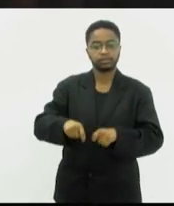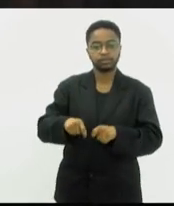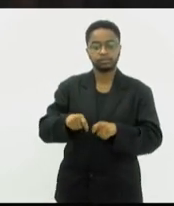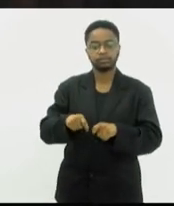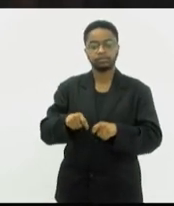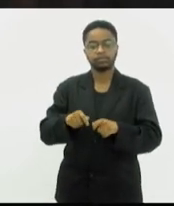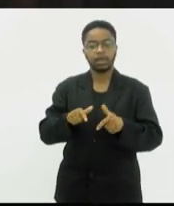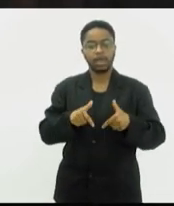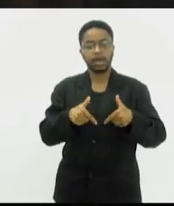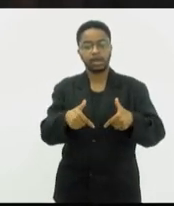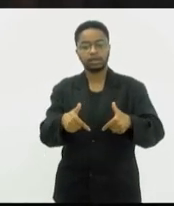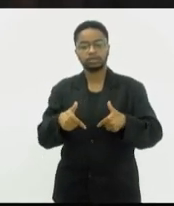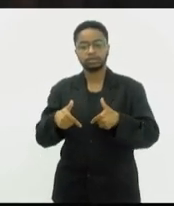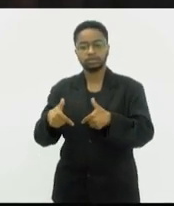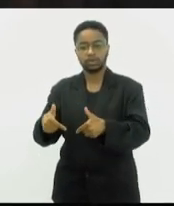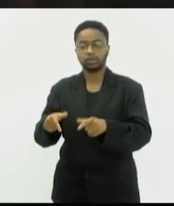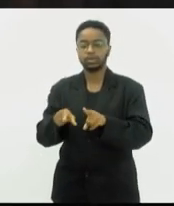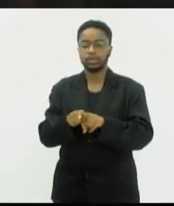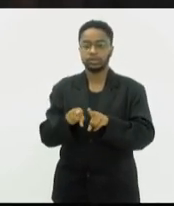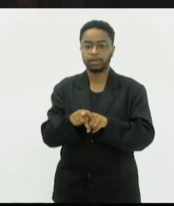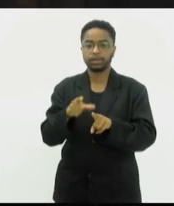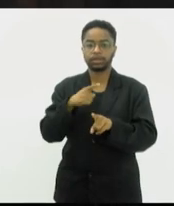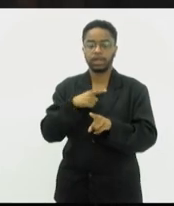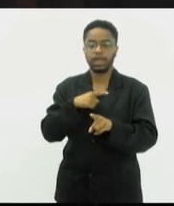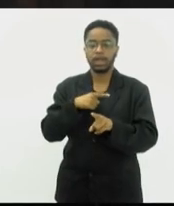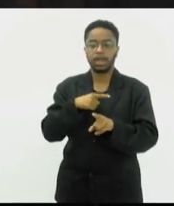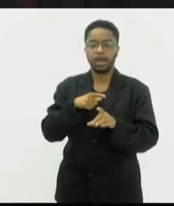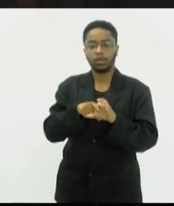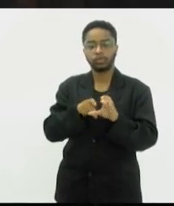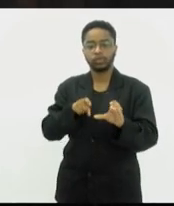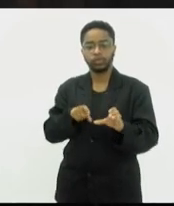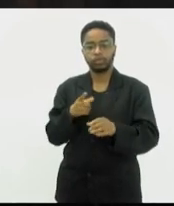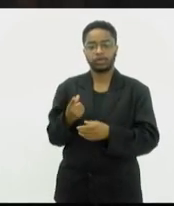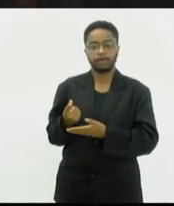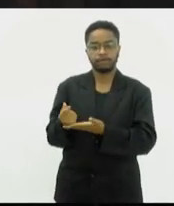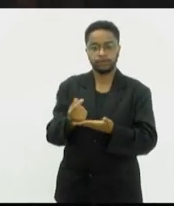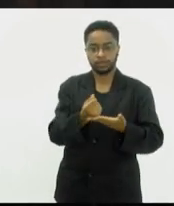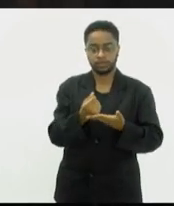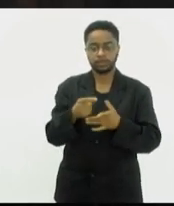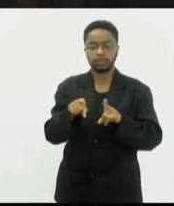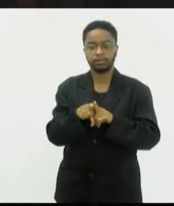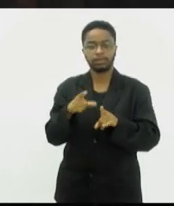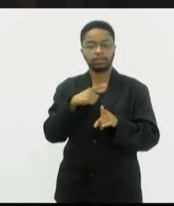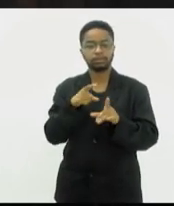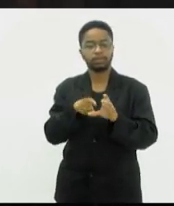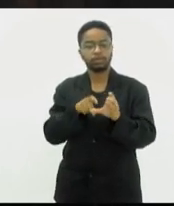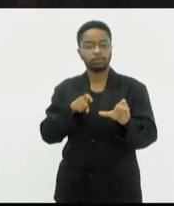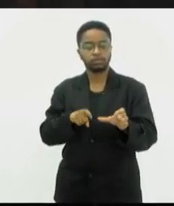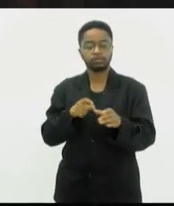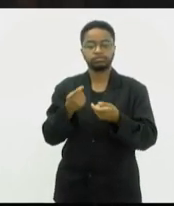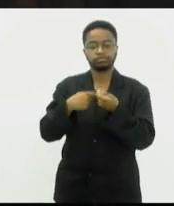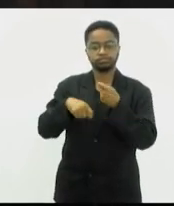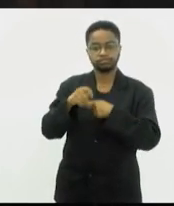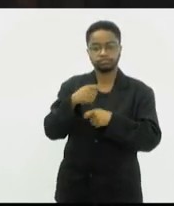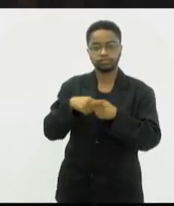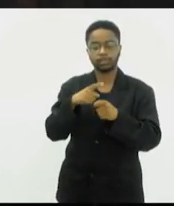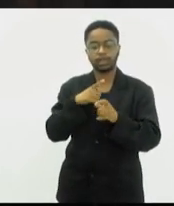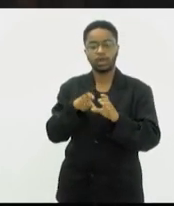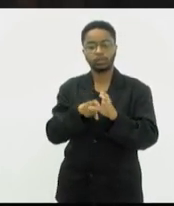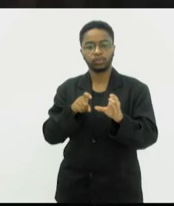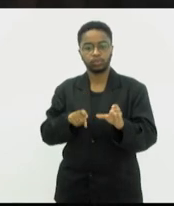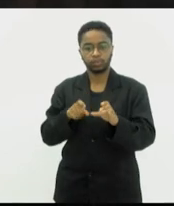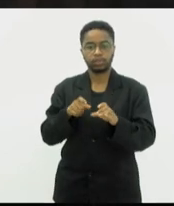com ações, tem autonomia financeira, tem autonomia administrativa, tem autonomia